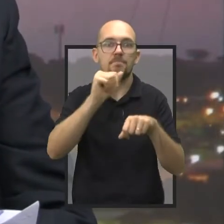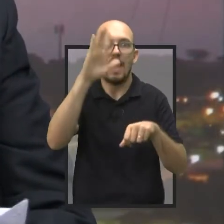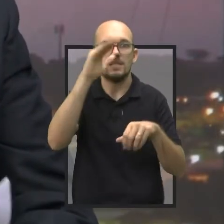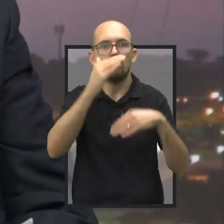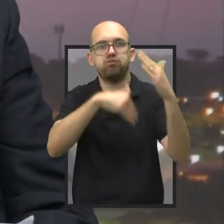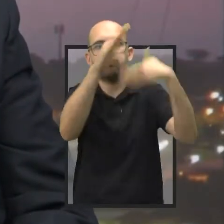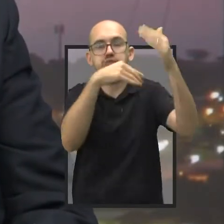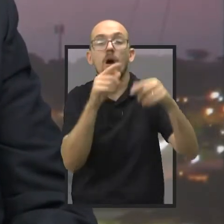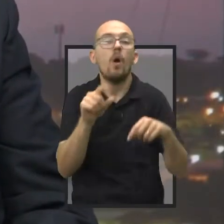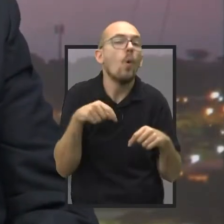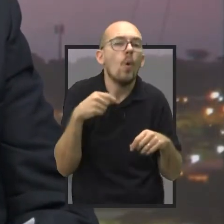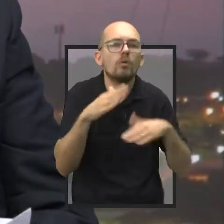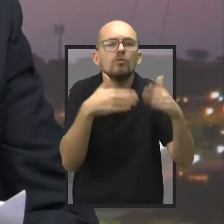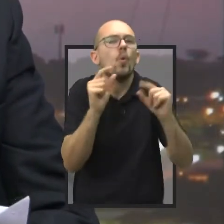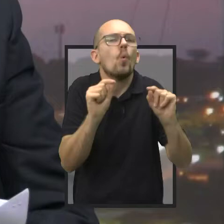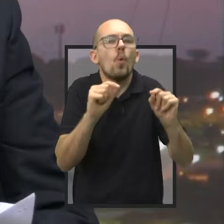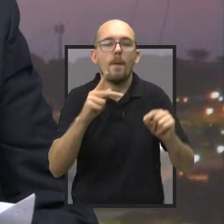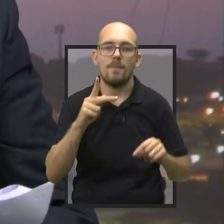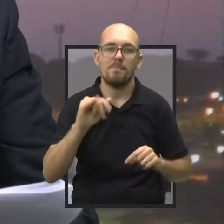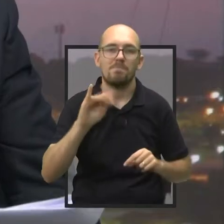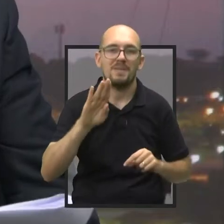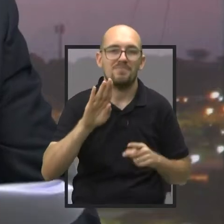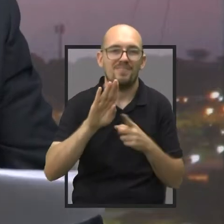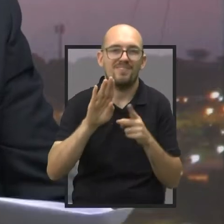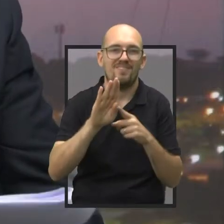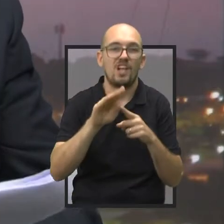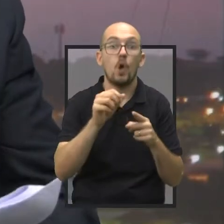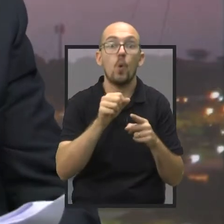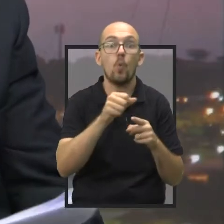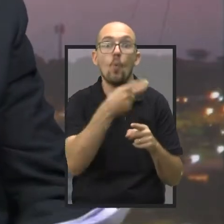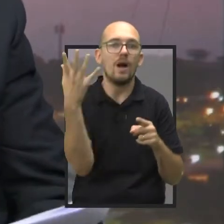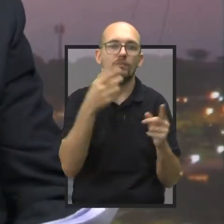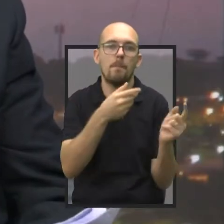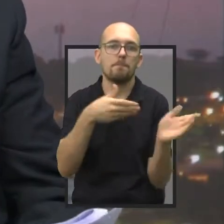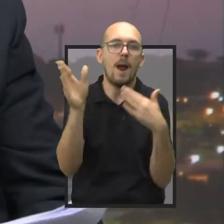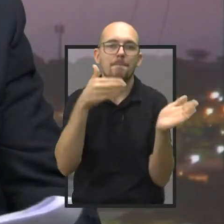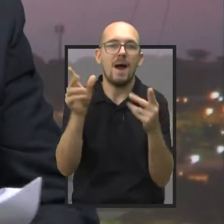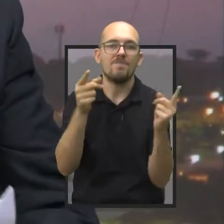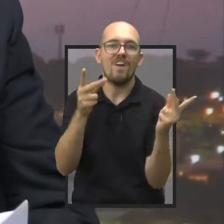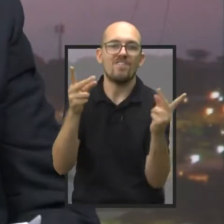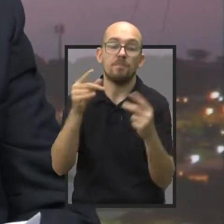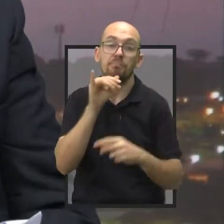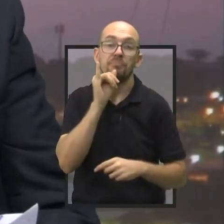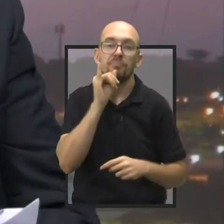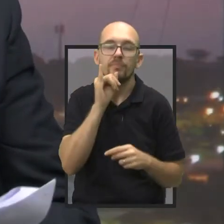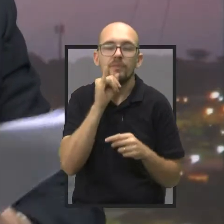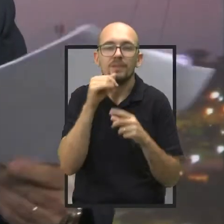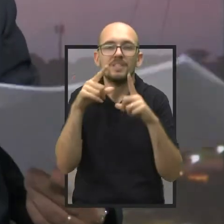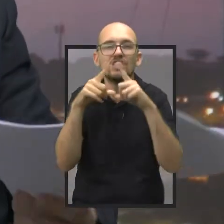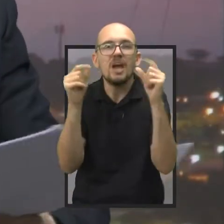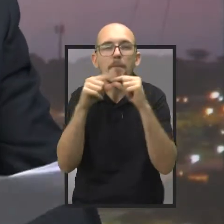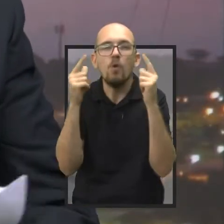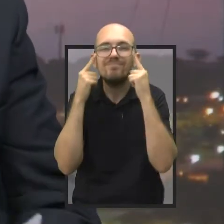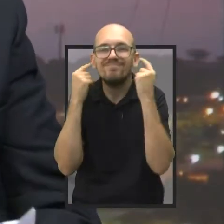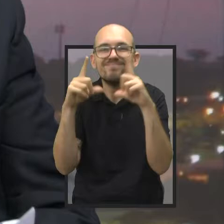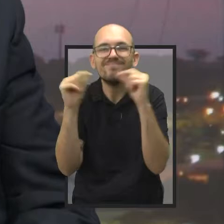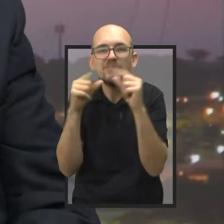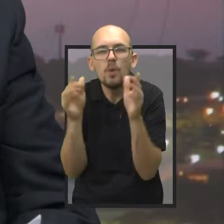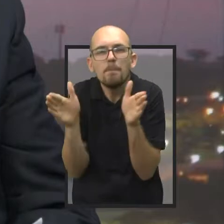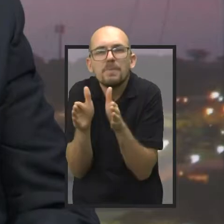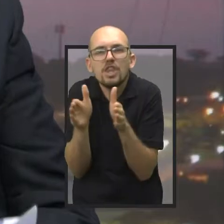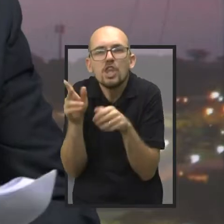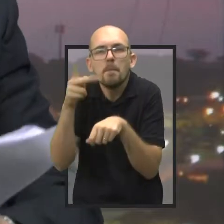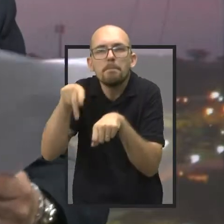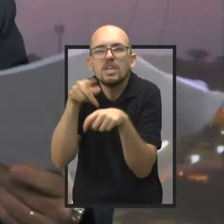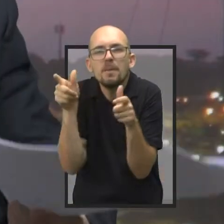à produção desses países. Então a gente verifica, por exemplo, o Japão, que é um país pequeno e é um dos mais, né,